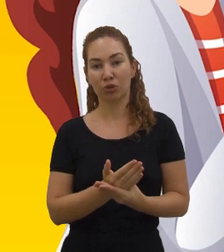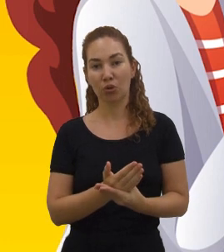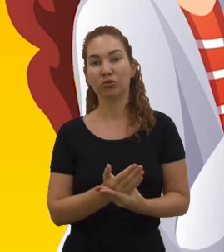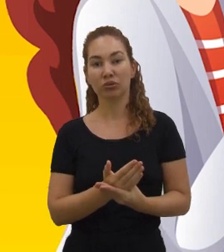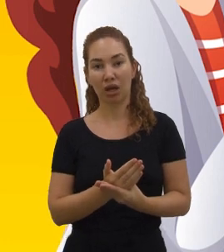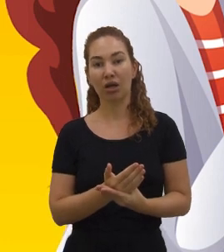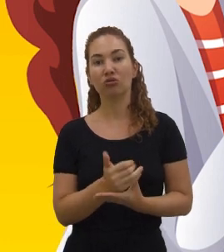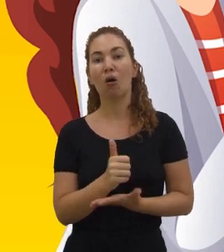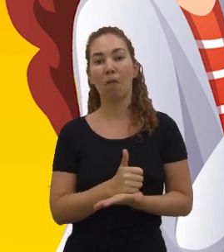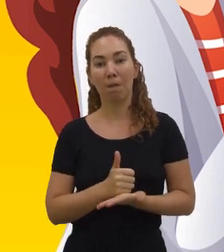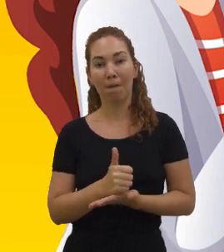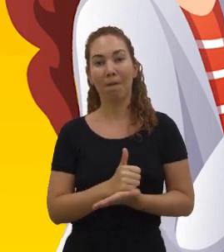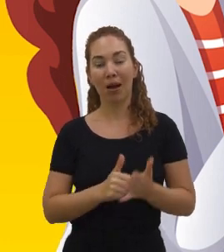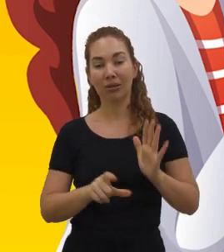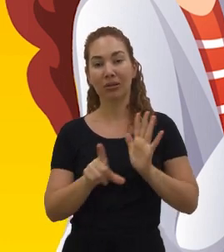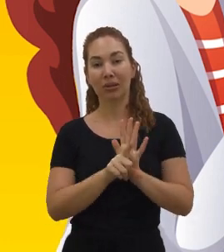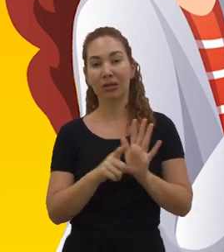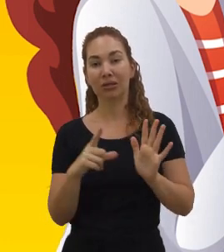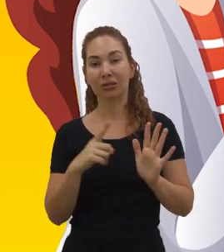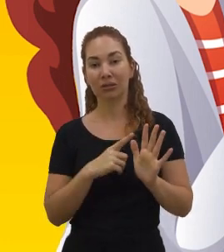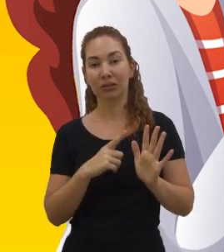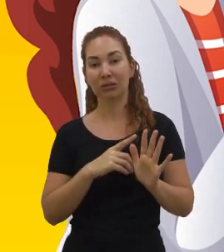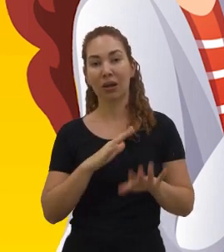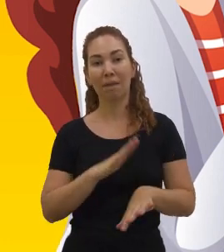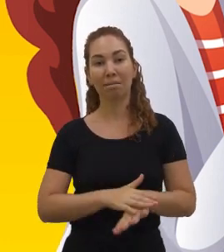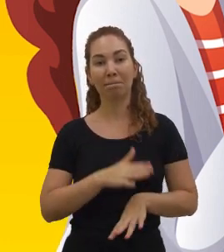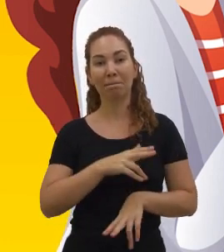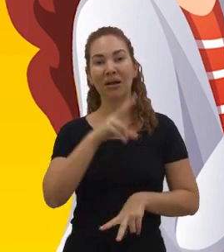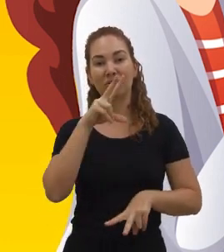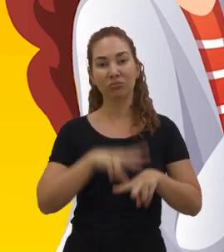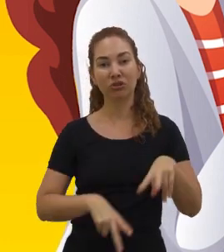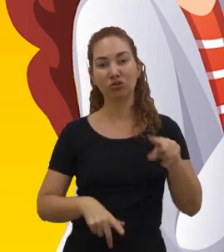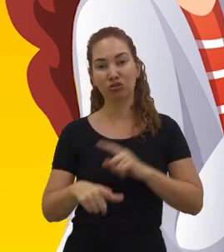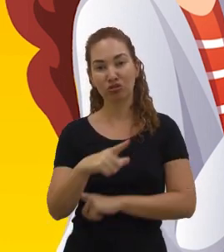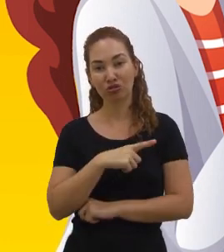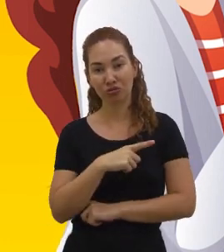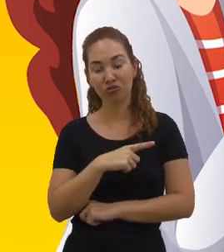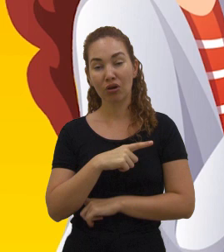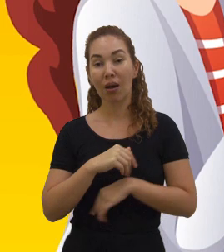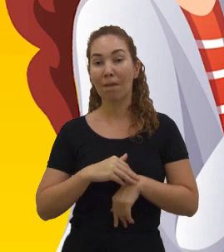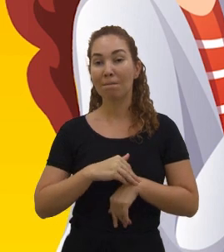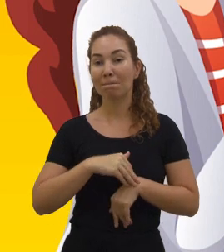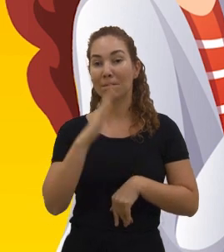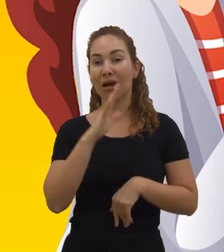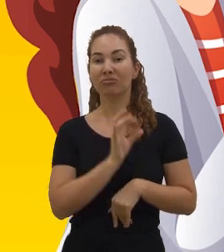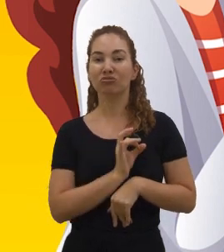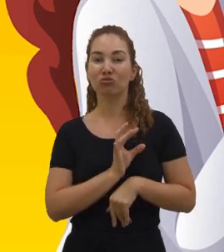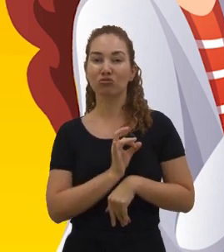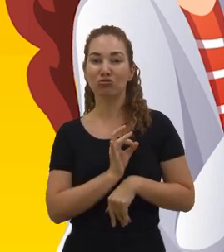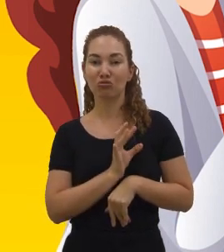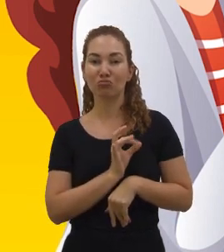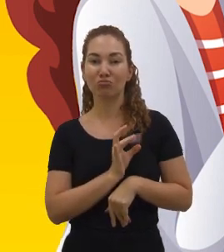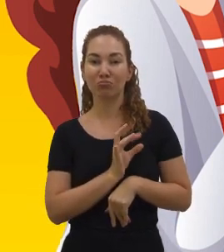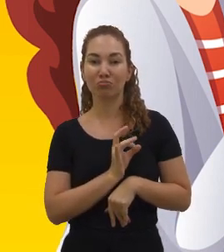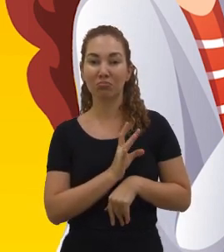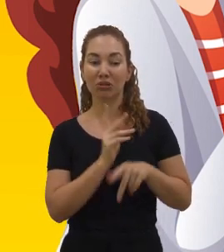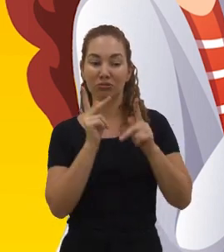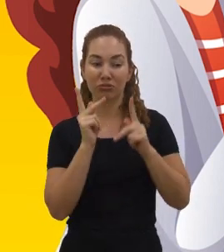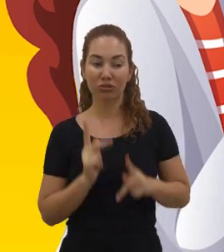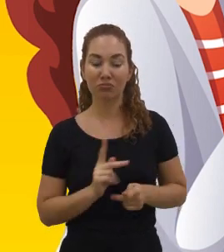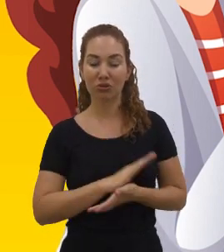fundados existirem, quanto mais condenações forem obtidas, maior o temor a ser infundido nas